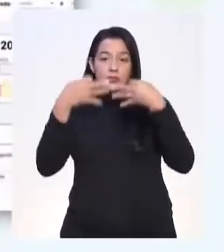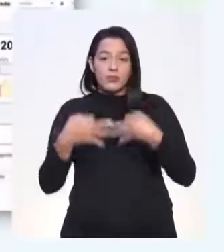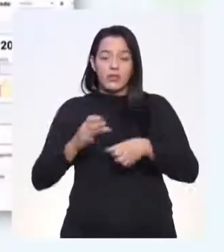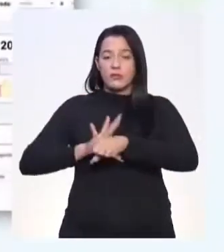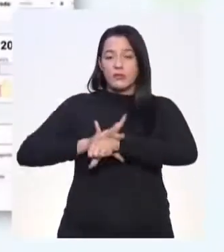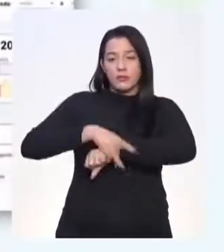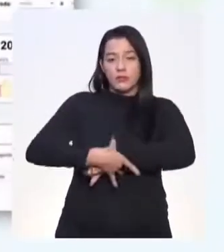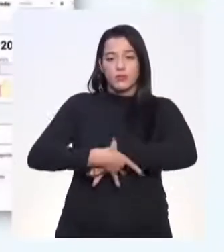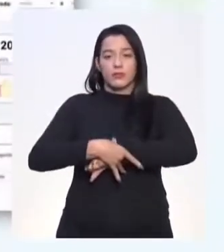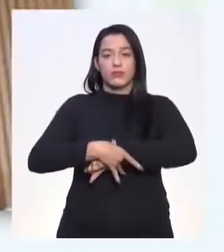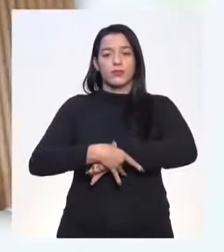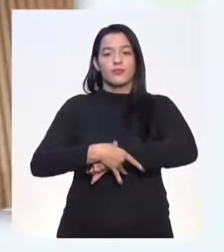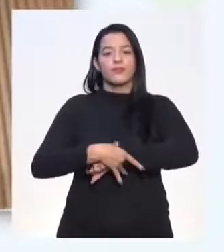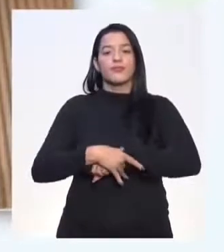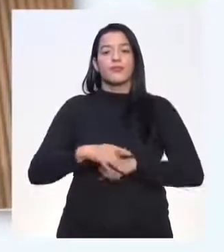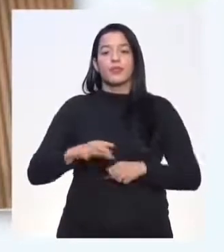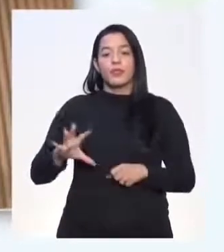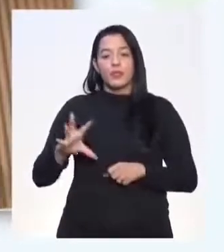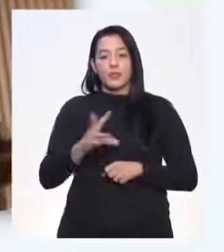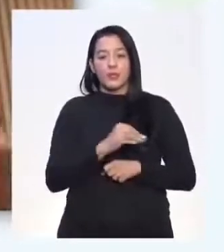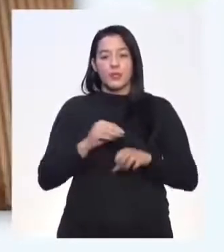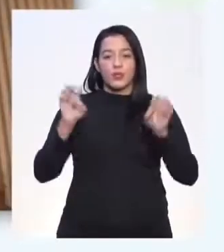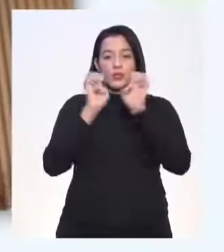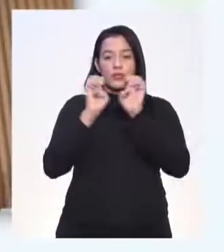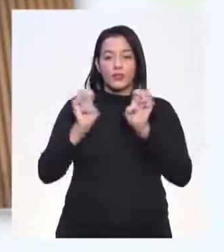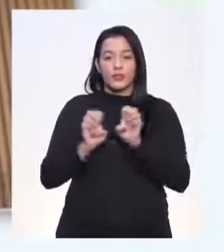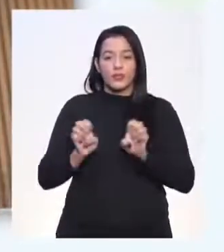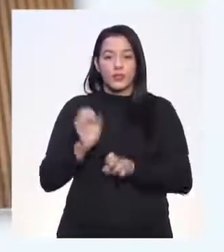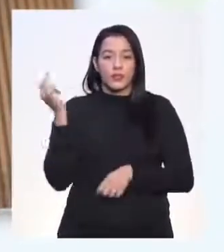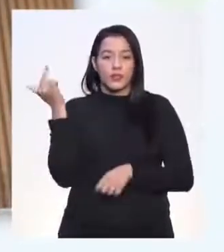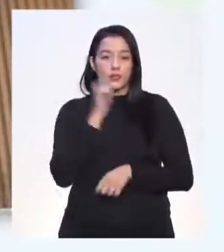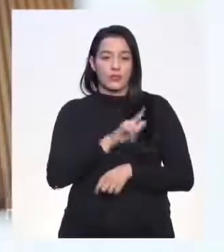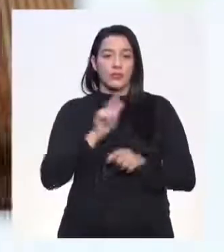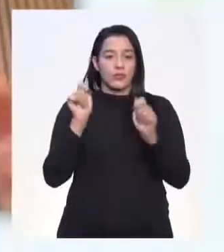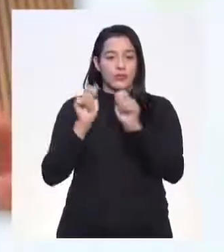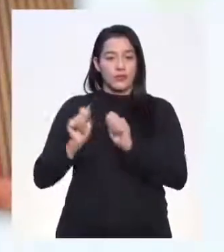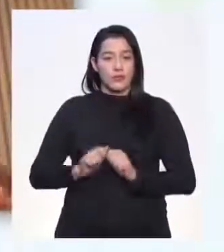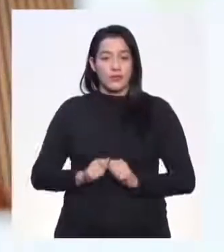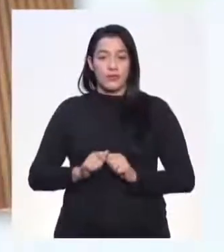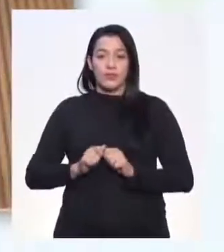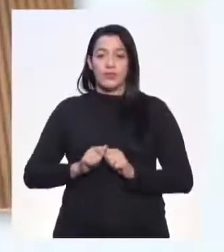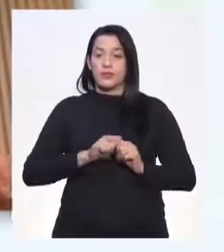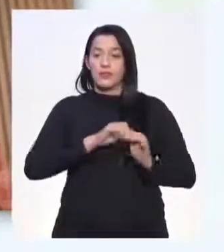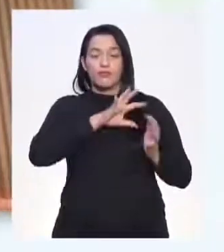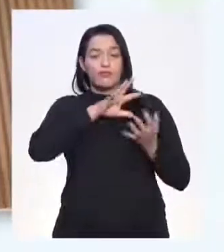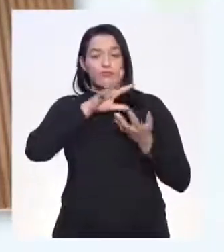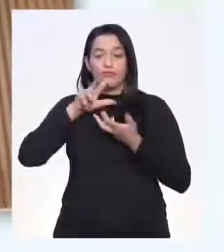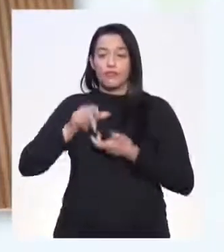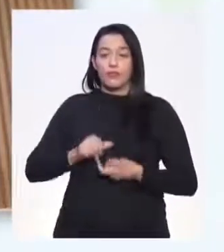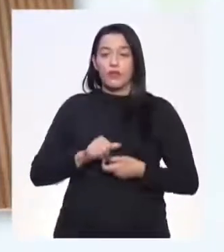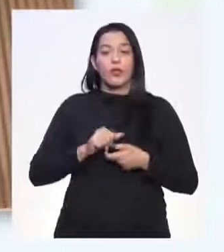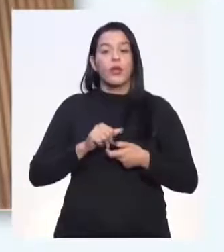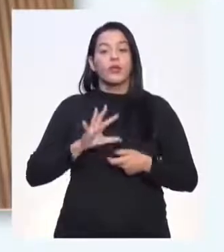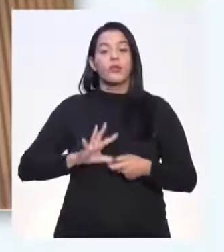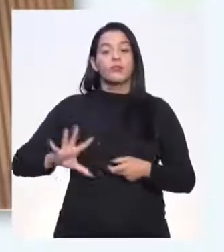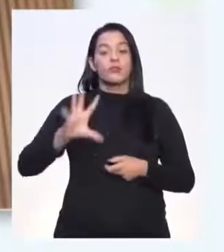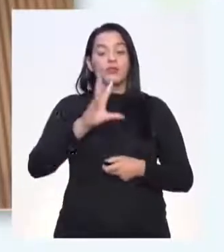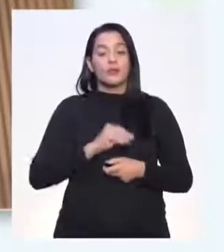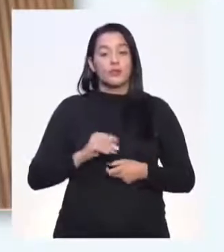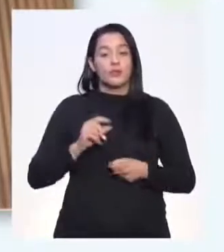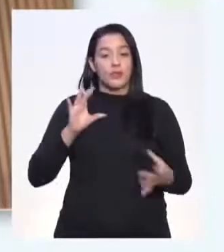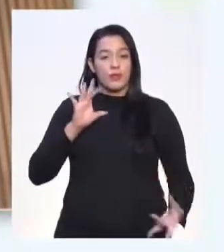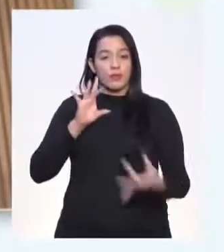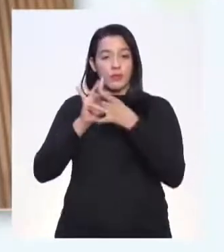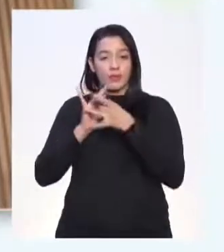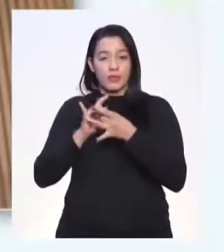segura, informação estruturada para que ele possa fazer isso. Então, de um modo geral, o que nós podemos falar hoje é que a parceria com o